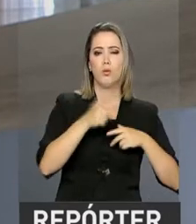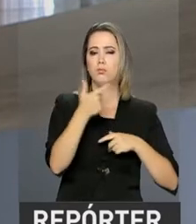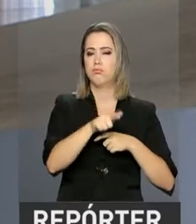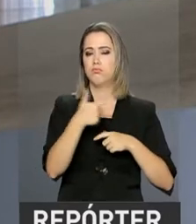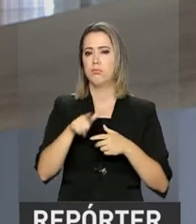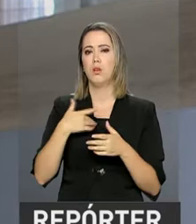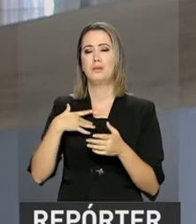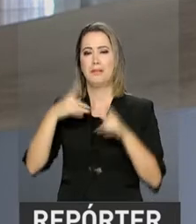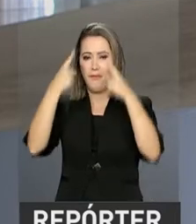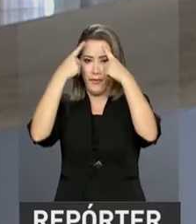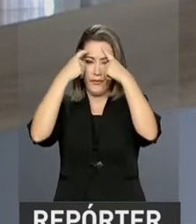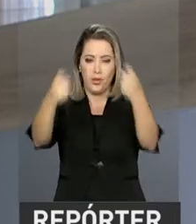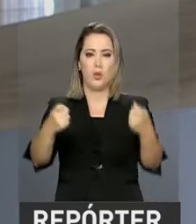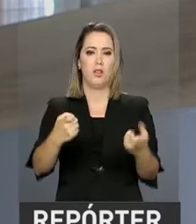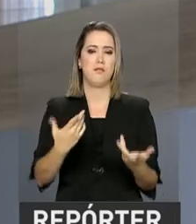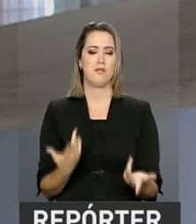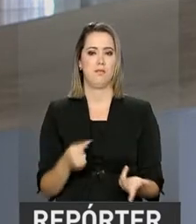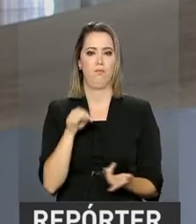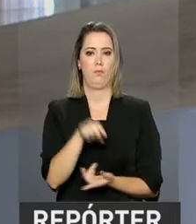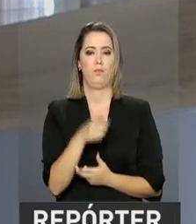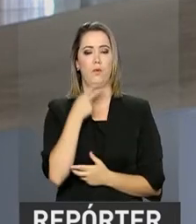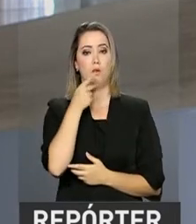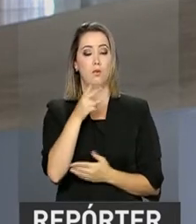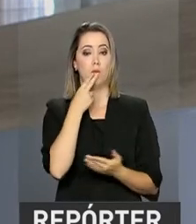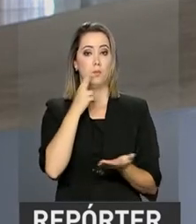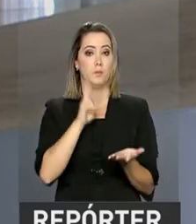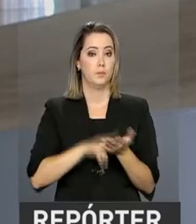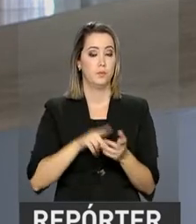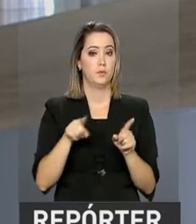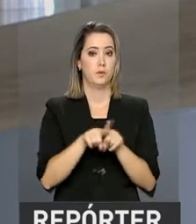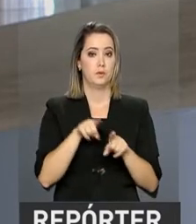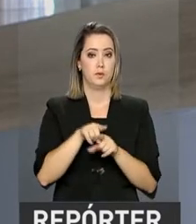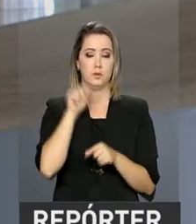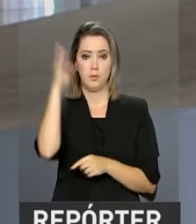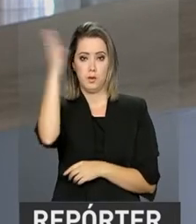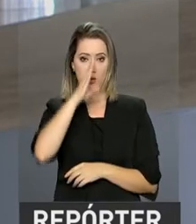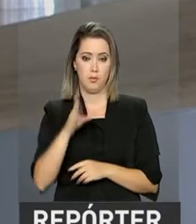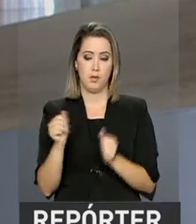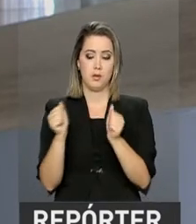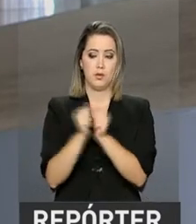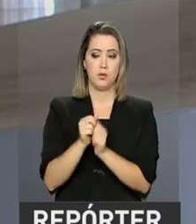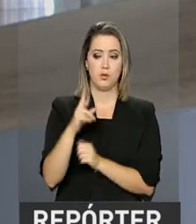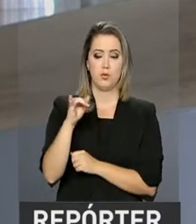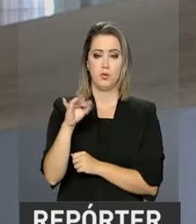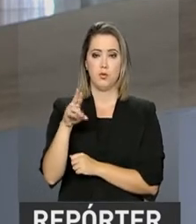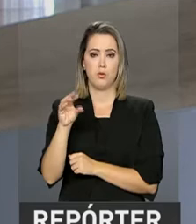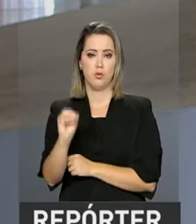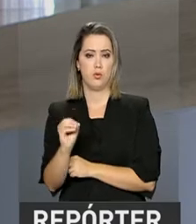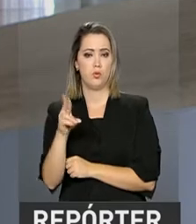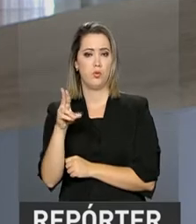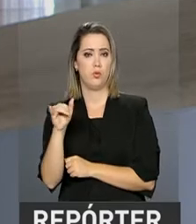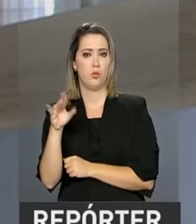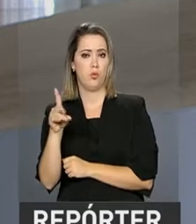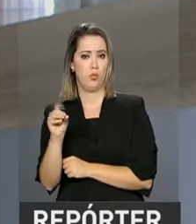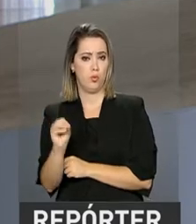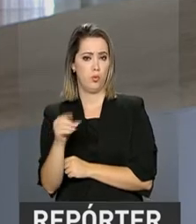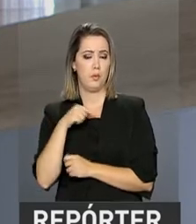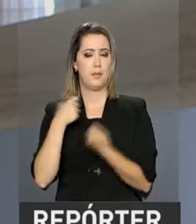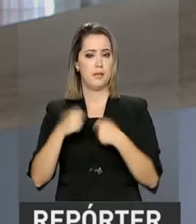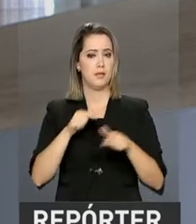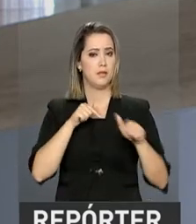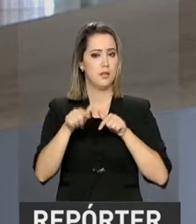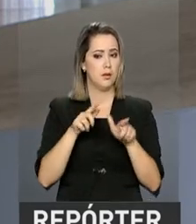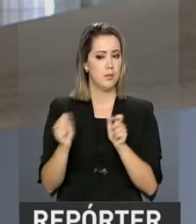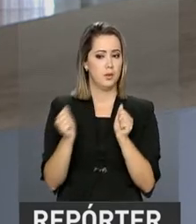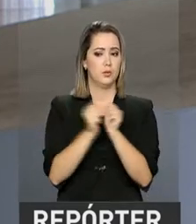ainda nesta quarta o presidente michel temer defende que brasil e reino unido devem continuar trabalhando